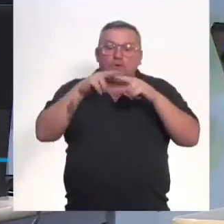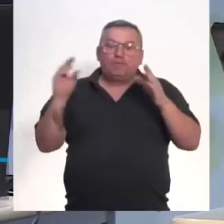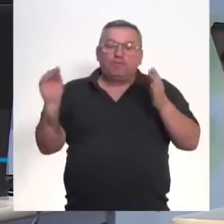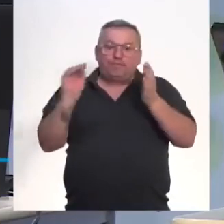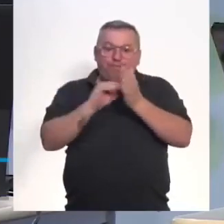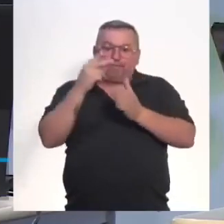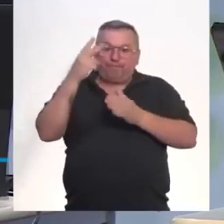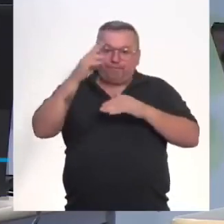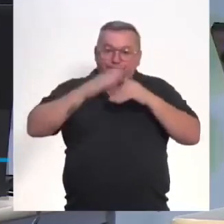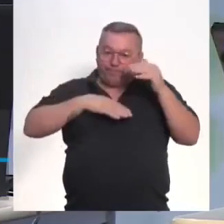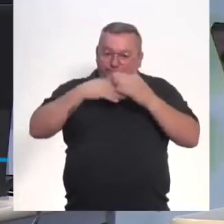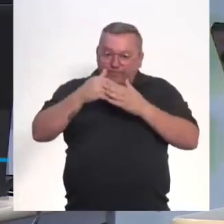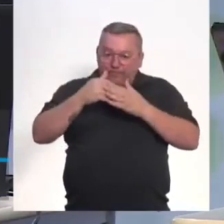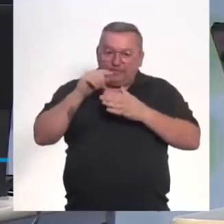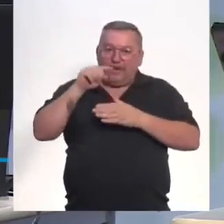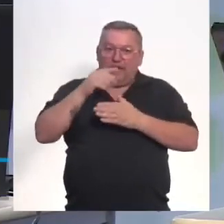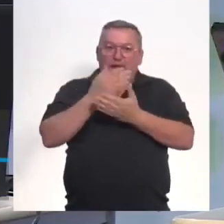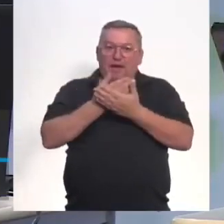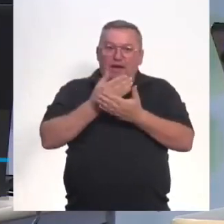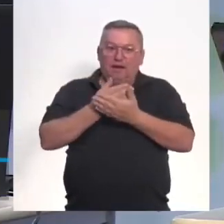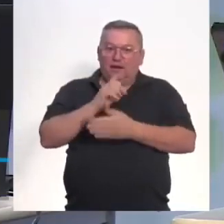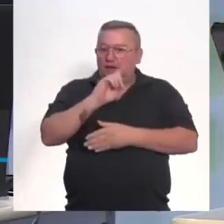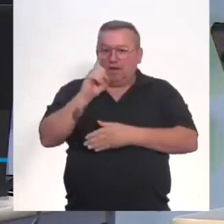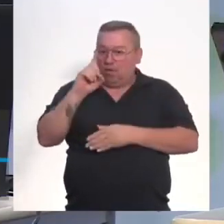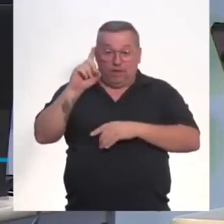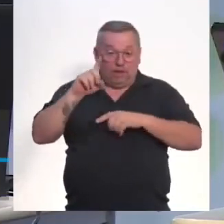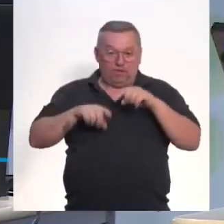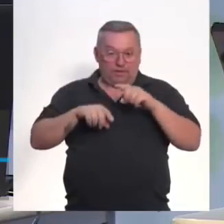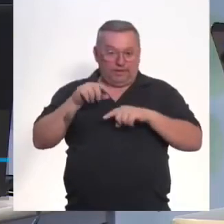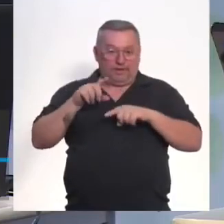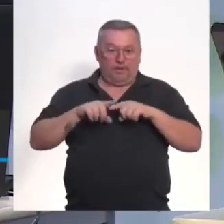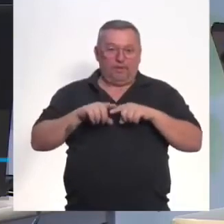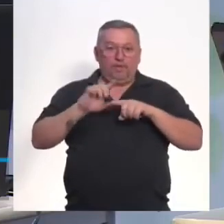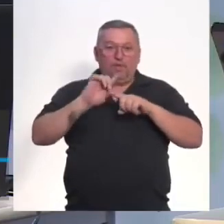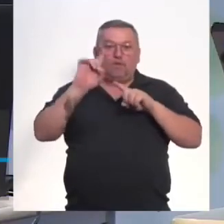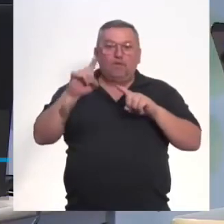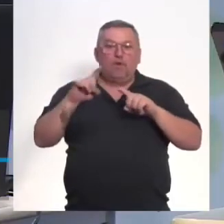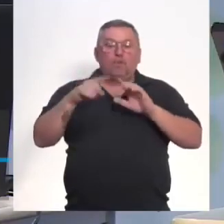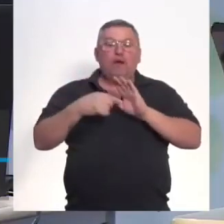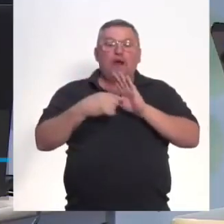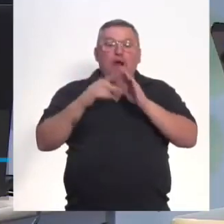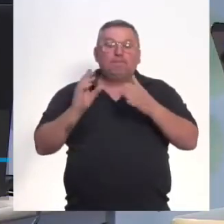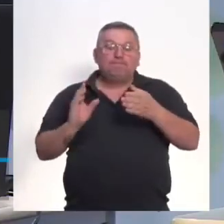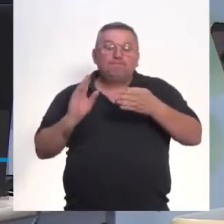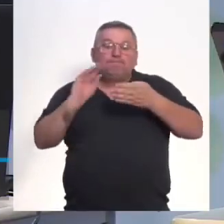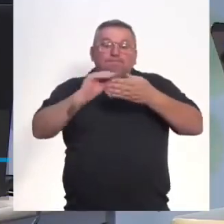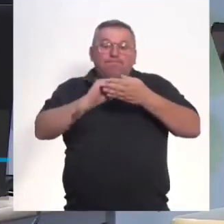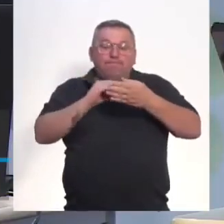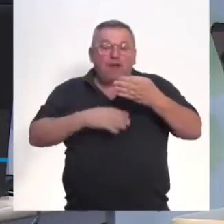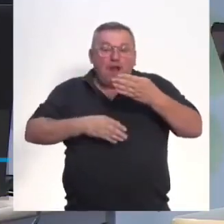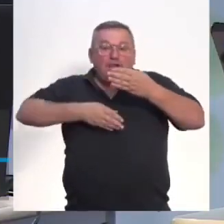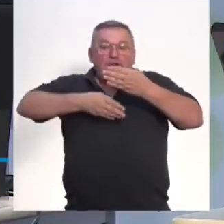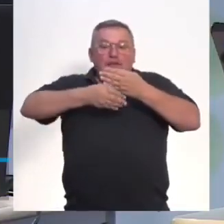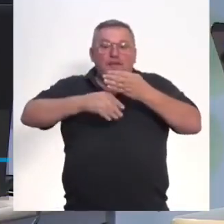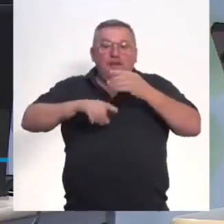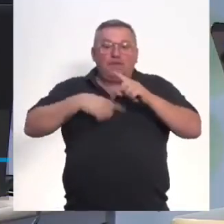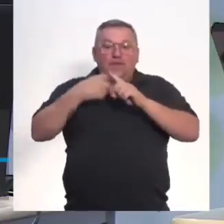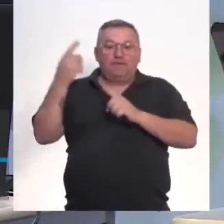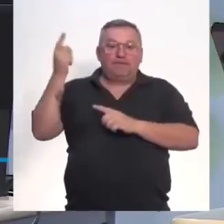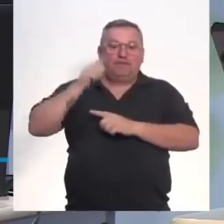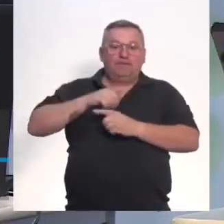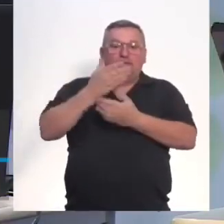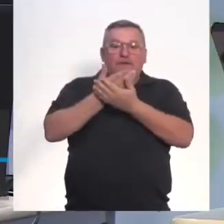duas habilidades, tá bom? Essa aula não está no material. Foi só para acrescentar, porque eu acho que valia a pena termos uma